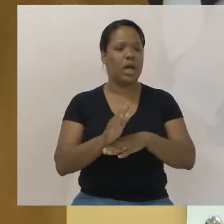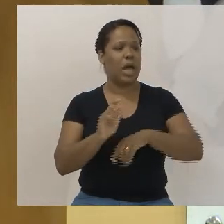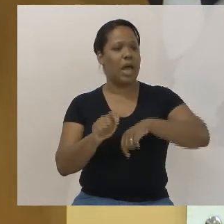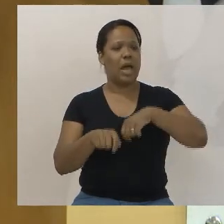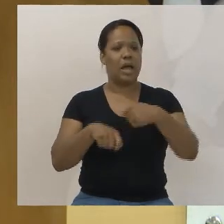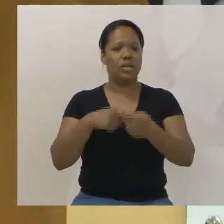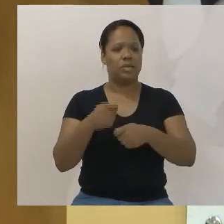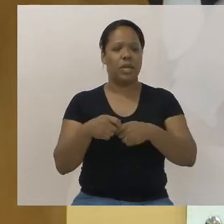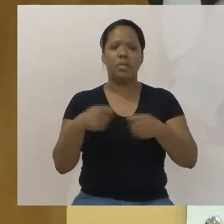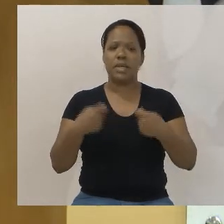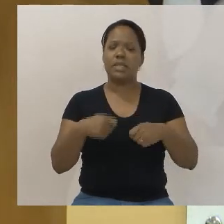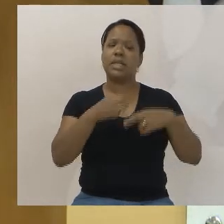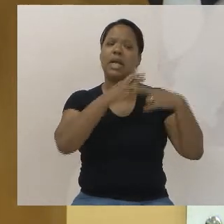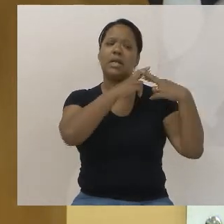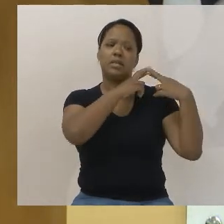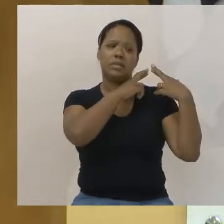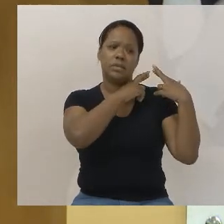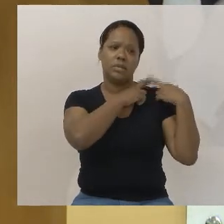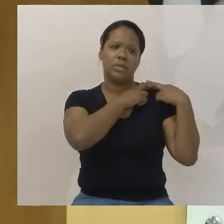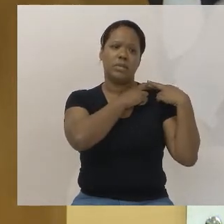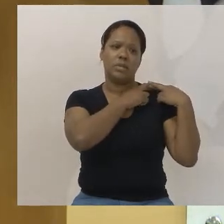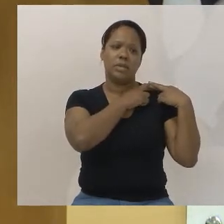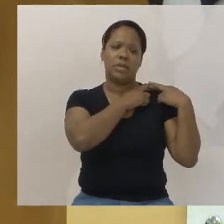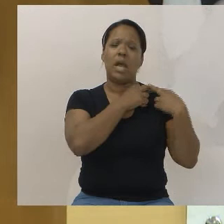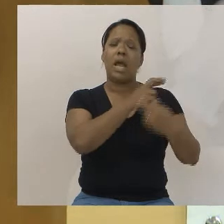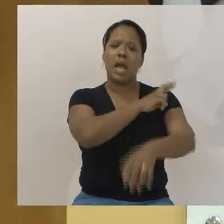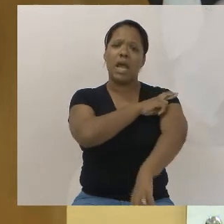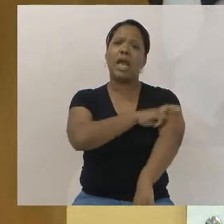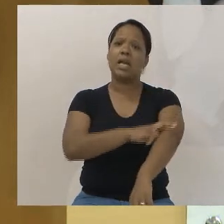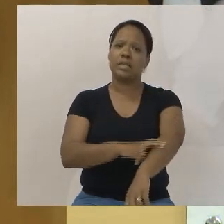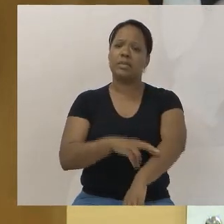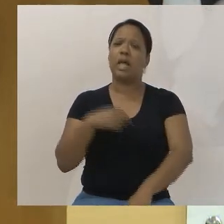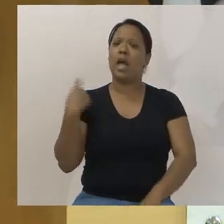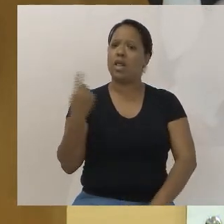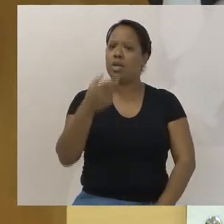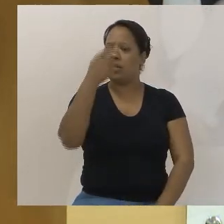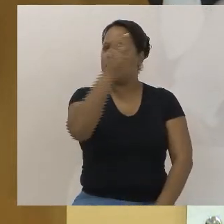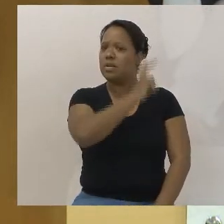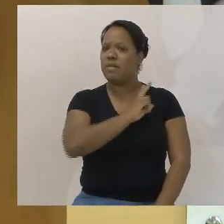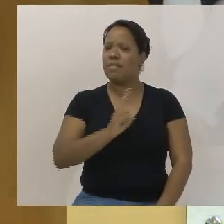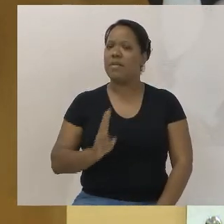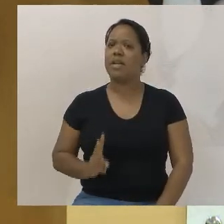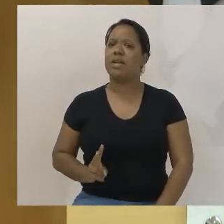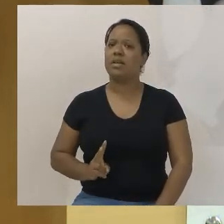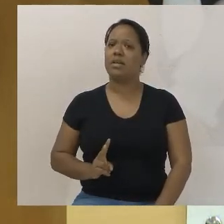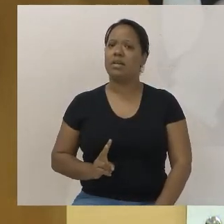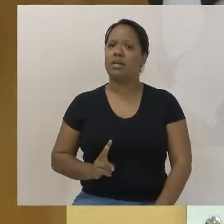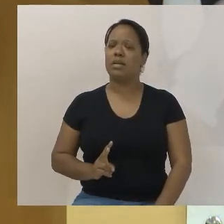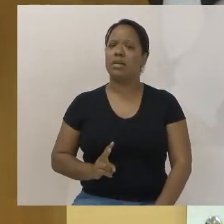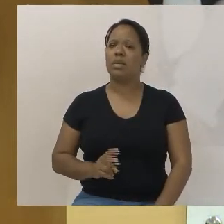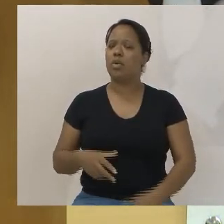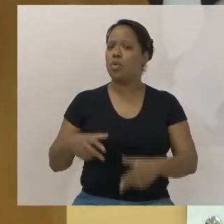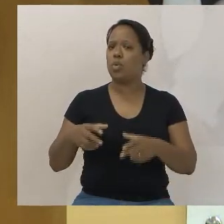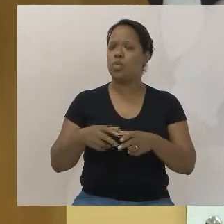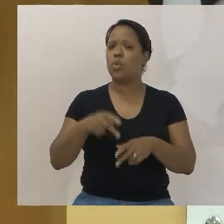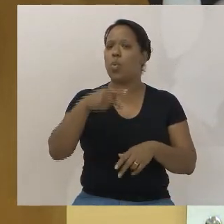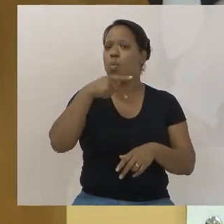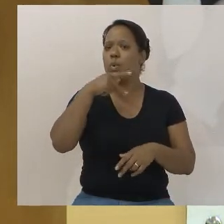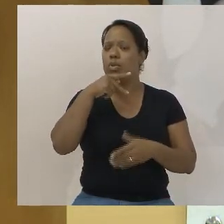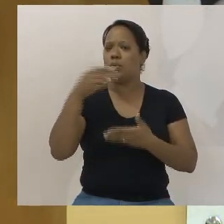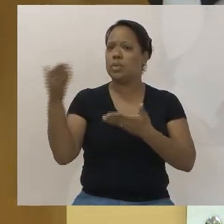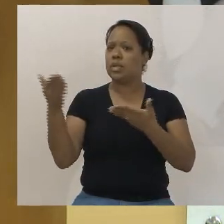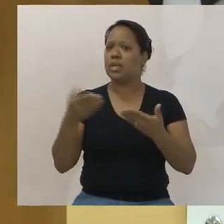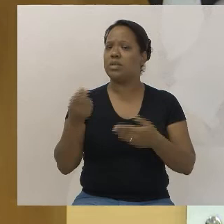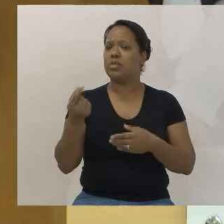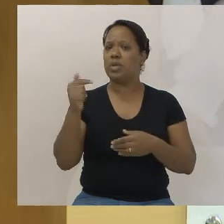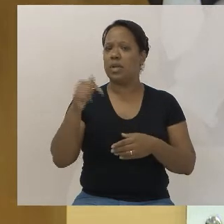tem que ter essa responsabilidade de encarar e respeitar que a gente é vereador nessa cidade e que o nosso partido está trazendo recursos